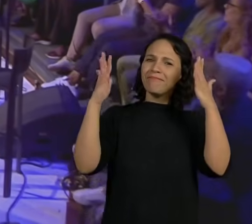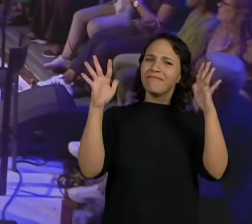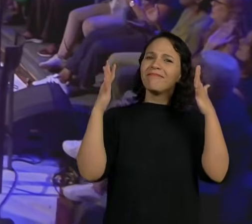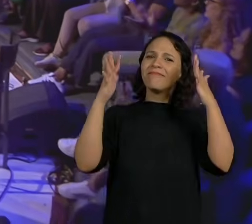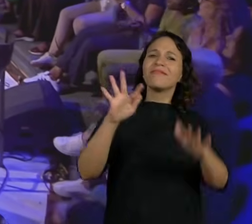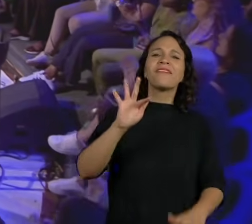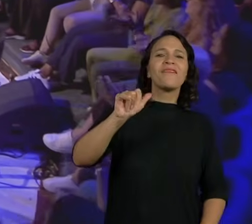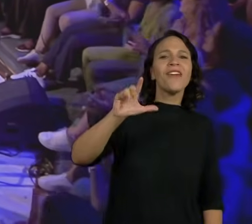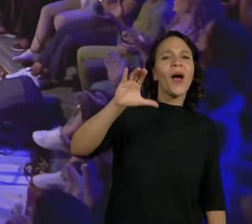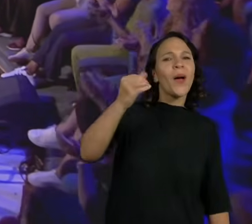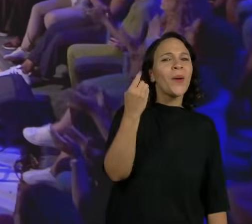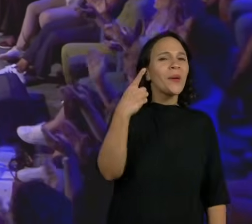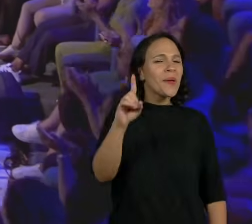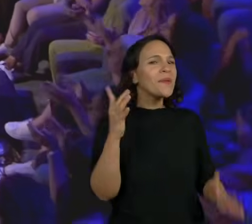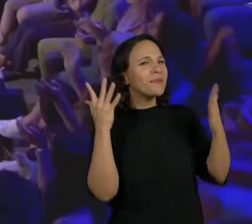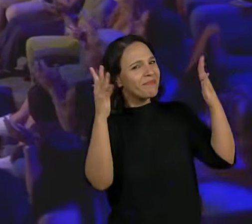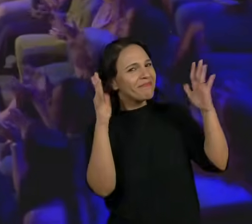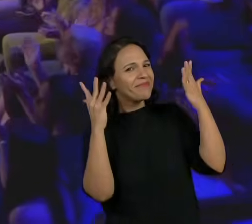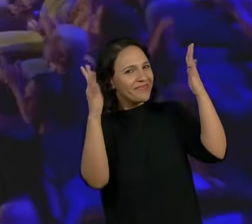Muito obrigado.